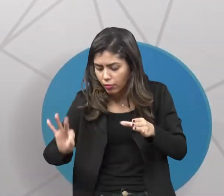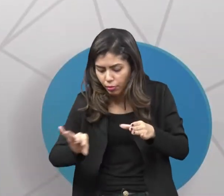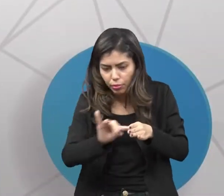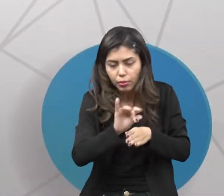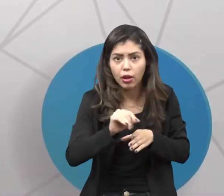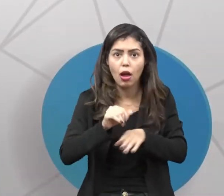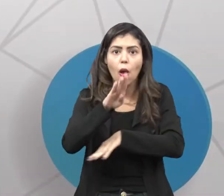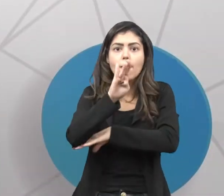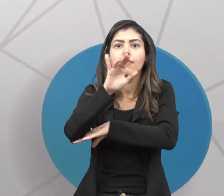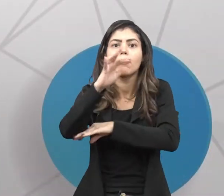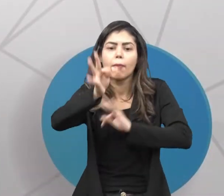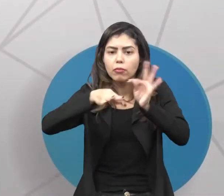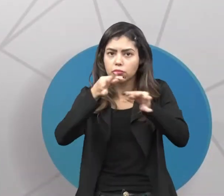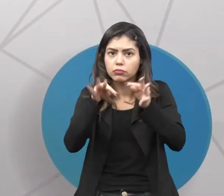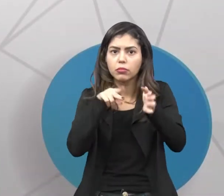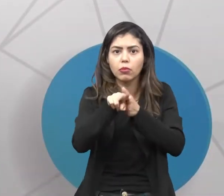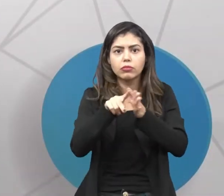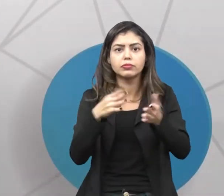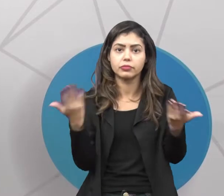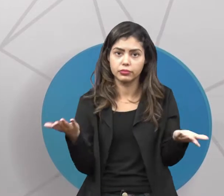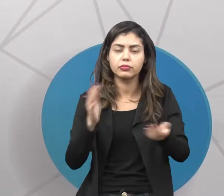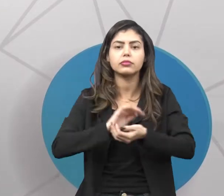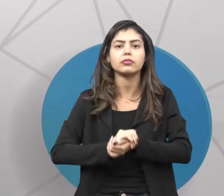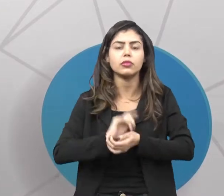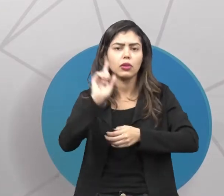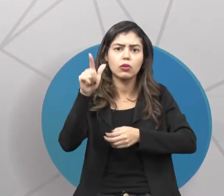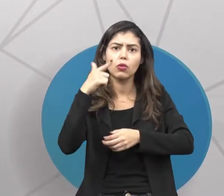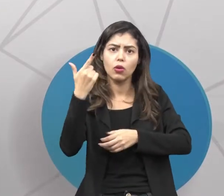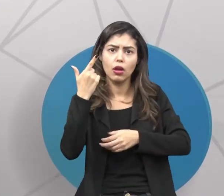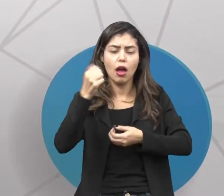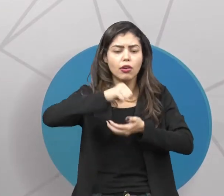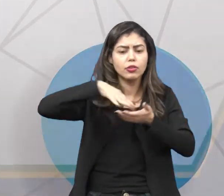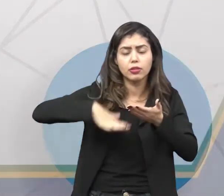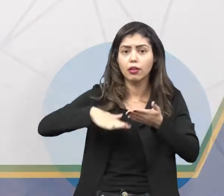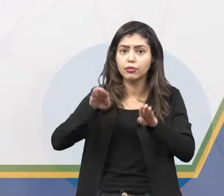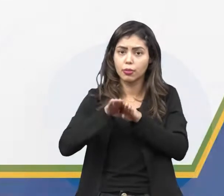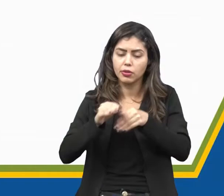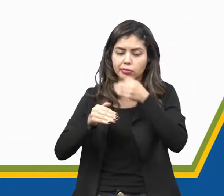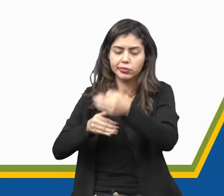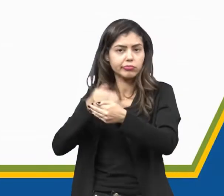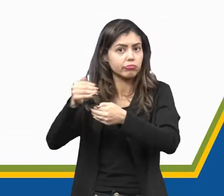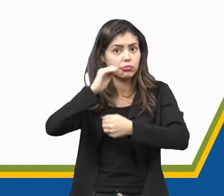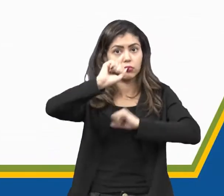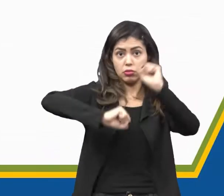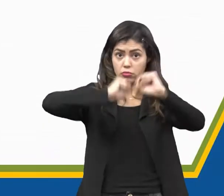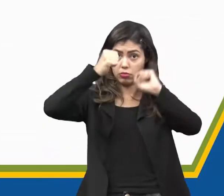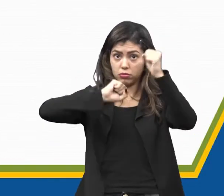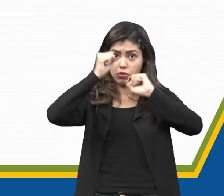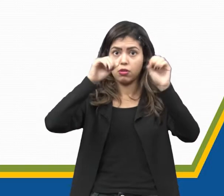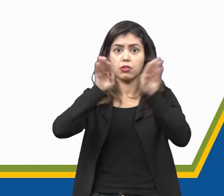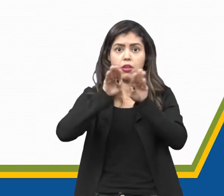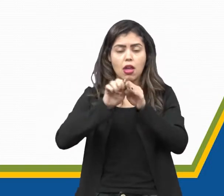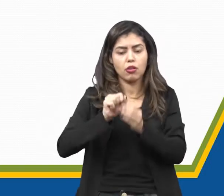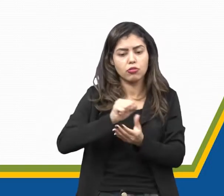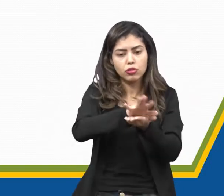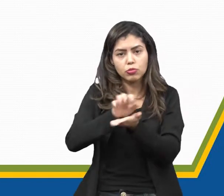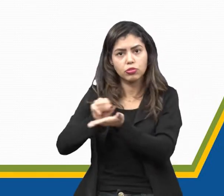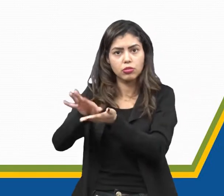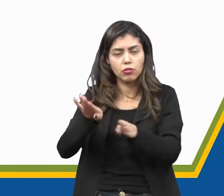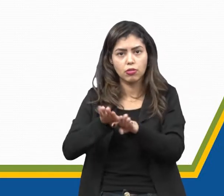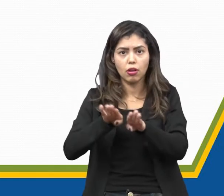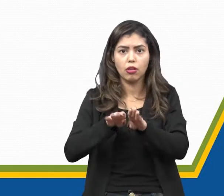chamada biotecnologia. Tá? E no outro, as atividades de processamento industrial e distribuição de serviços.